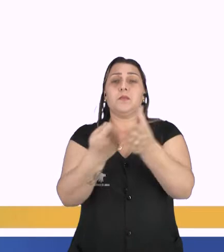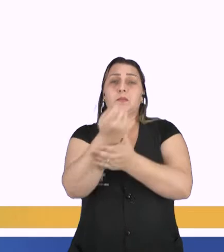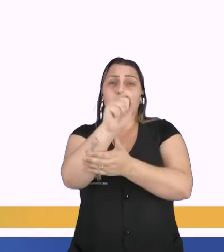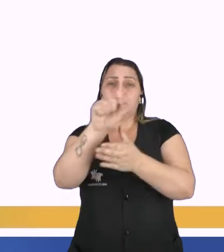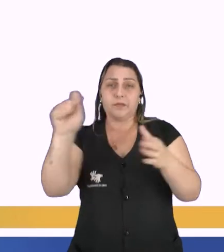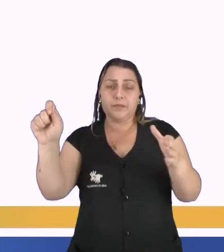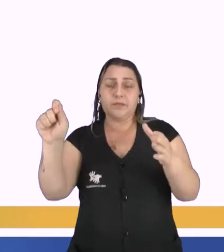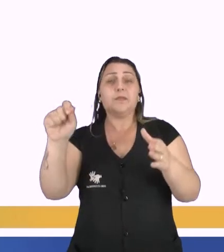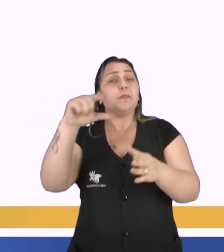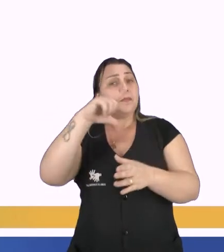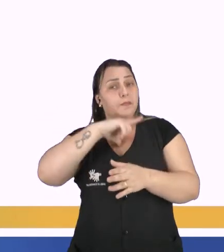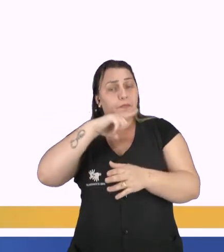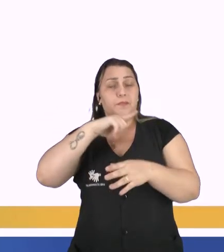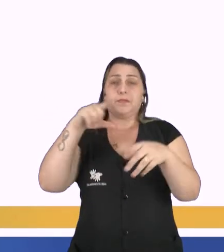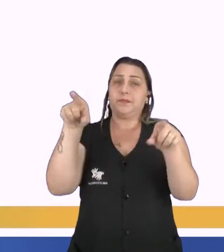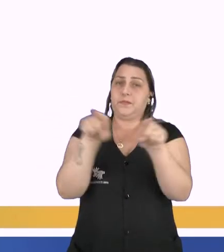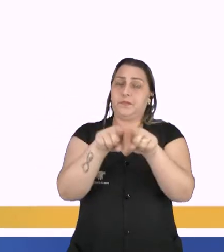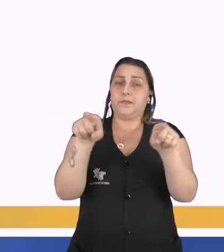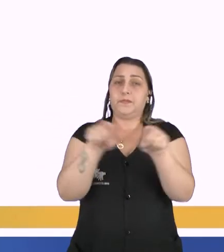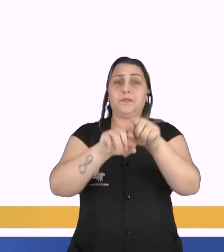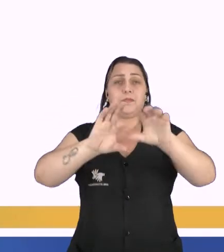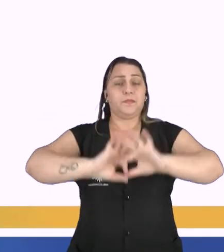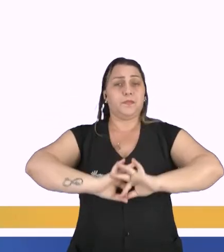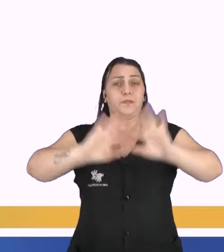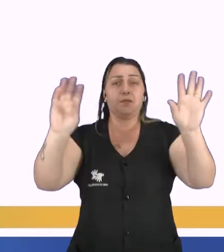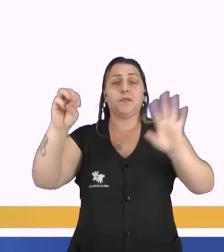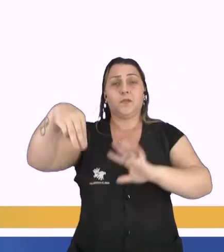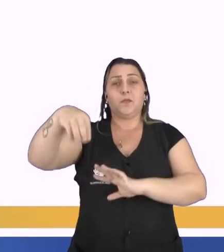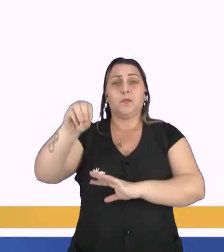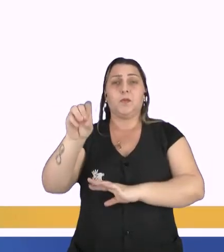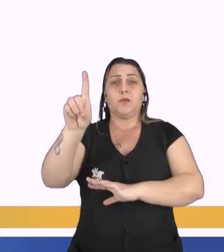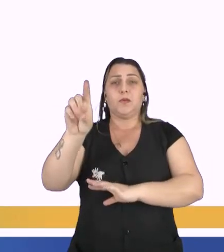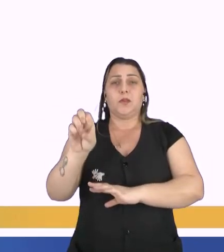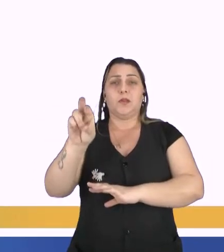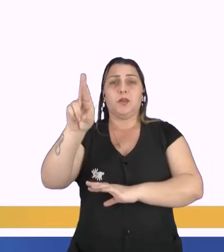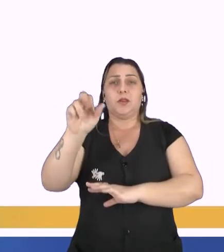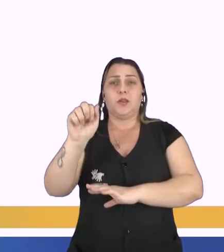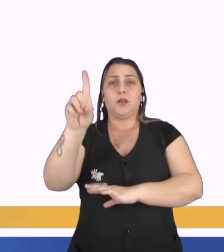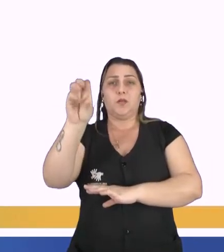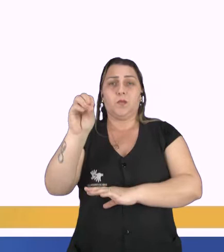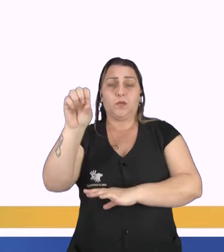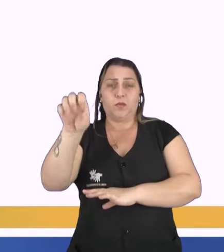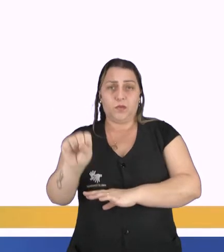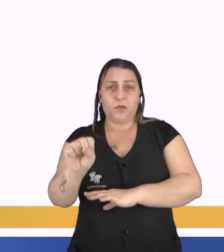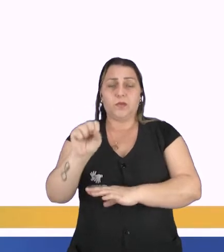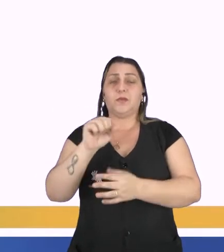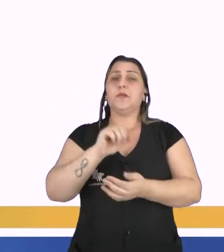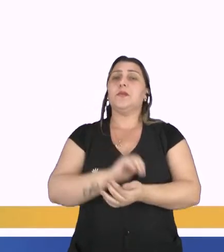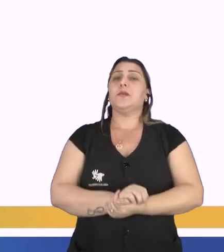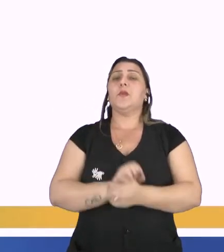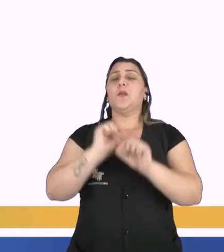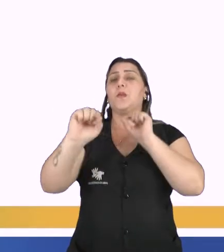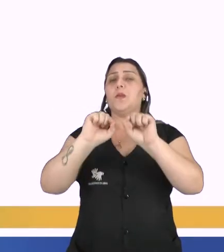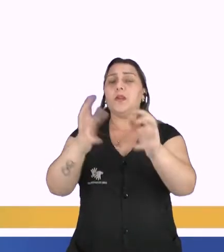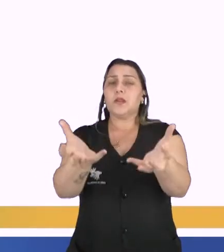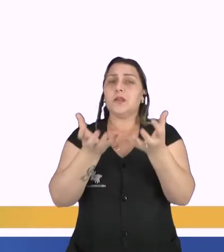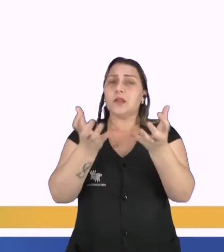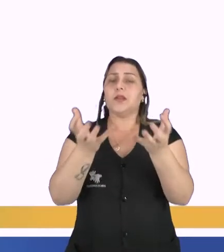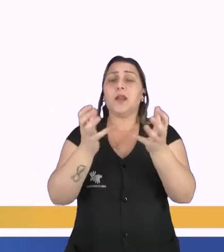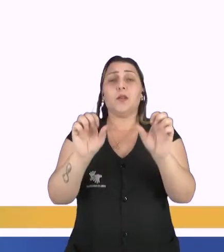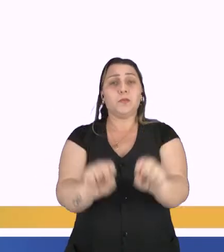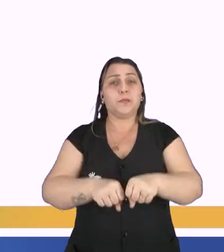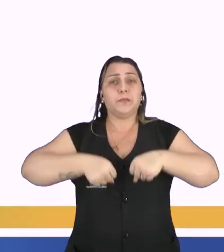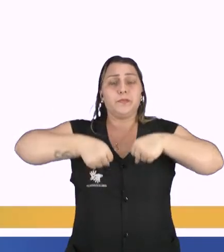né. Tínhamos também os liberais moderados, né, que eles, o que eles queriam, né?